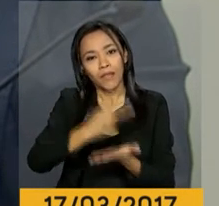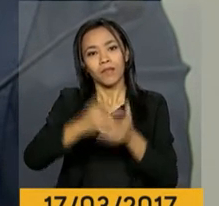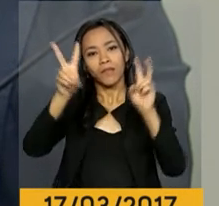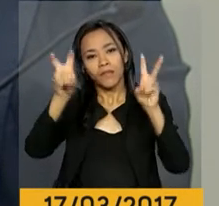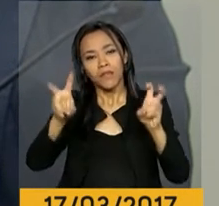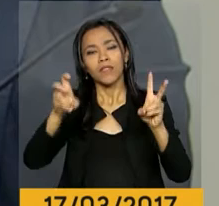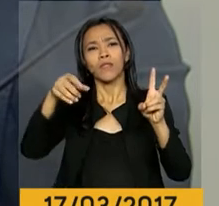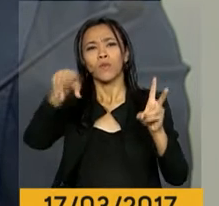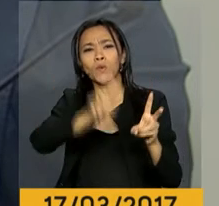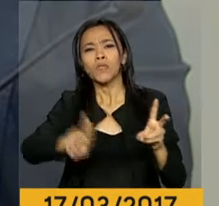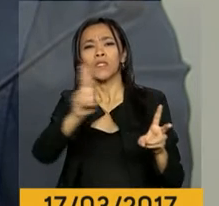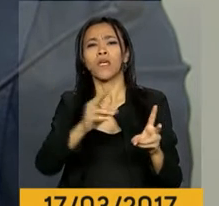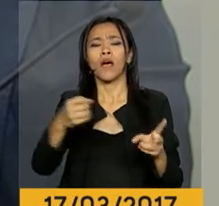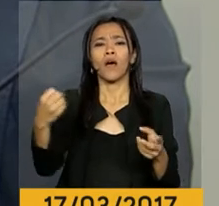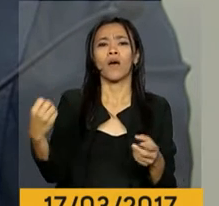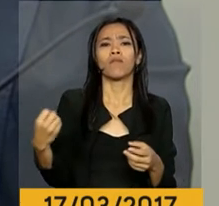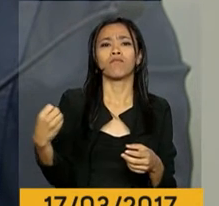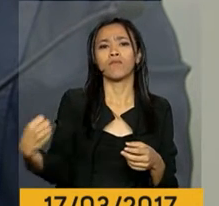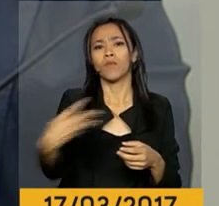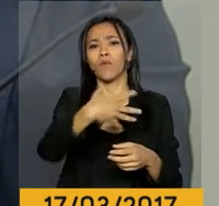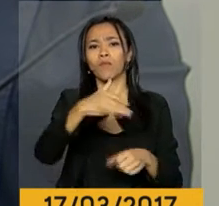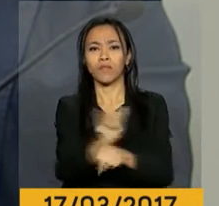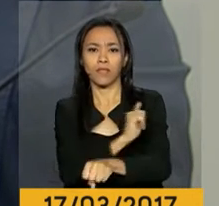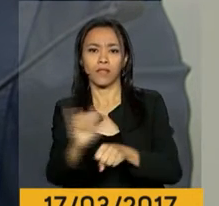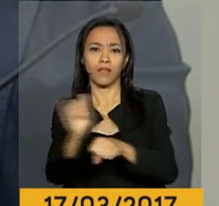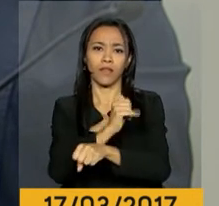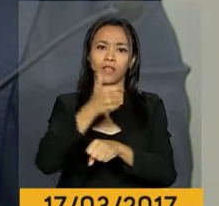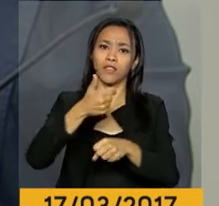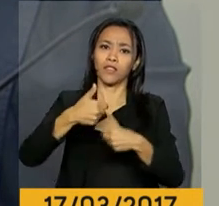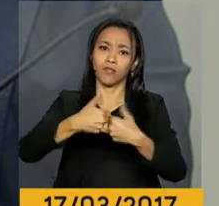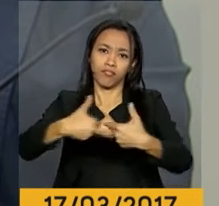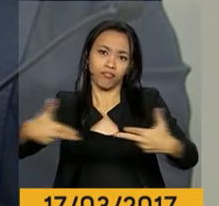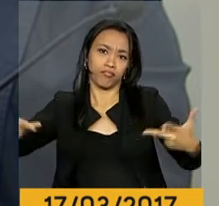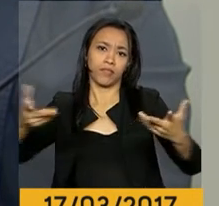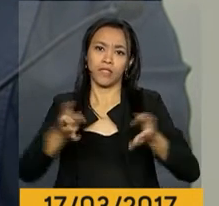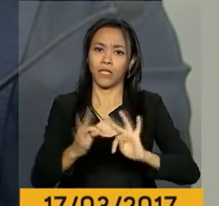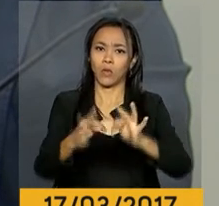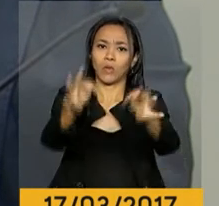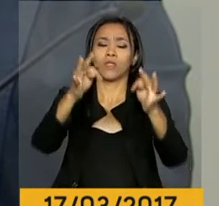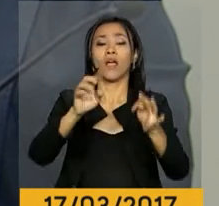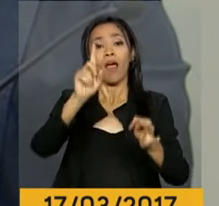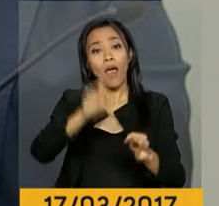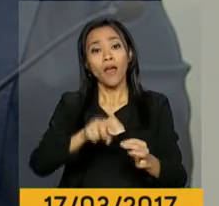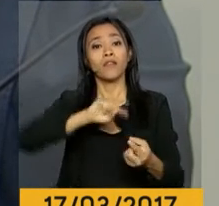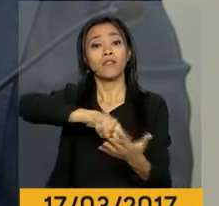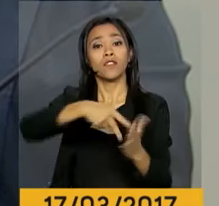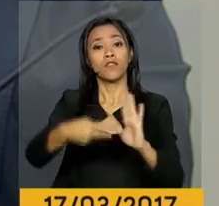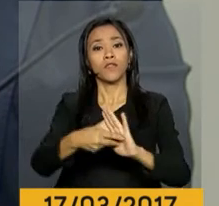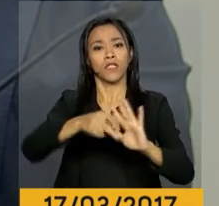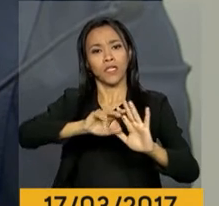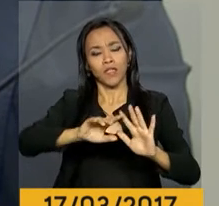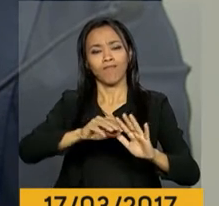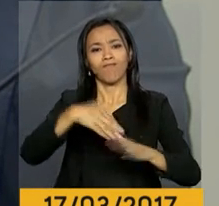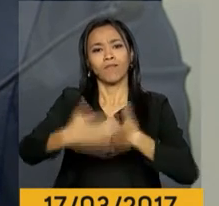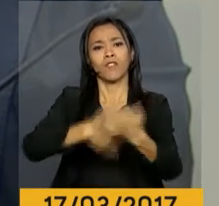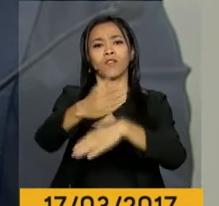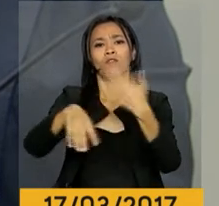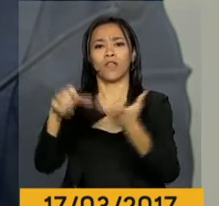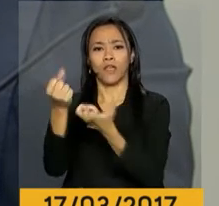Inovar tecnologicamente é também desenvolver a indústria, desenvolver o país. De modo que é com